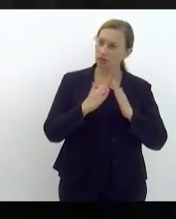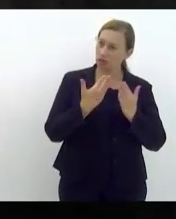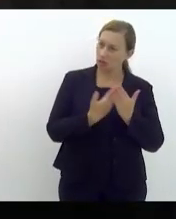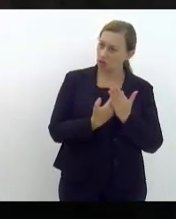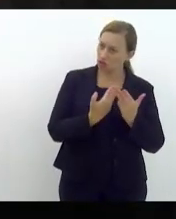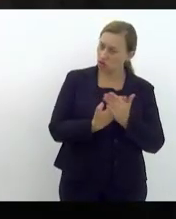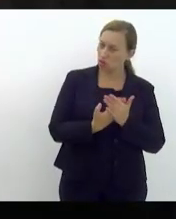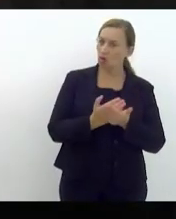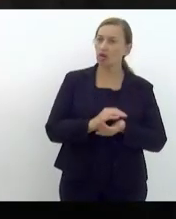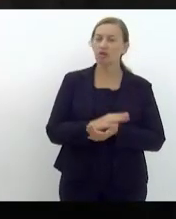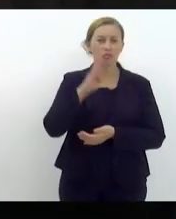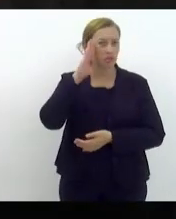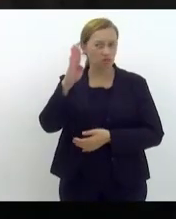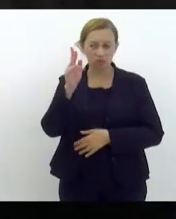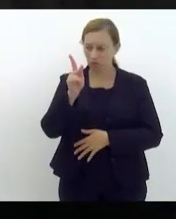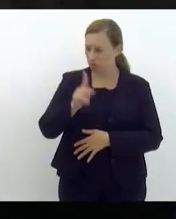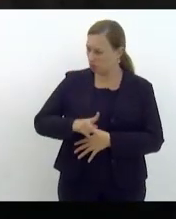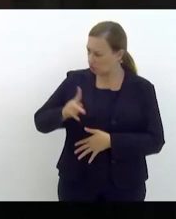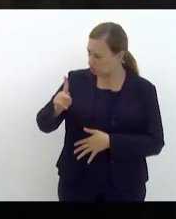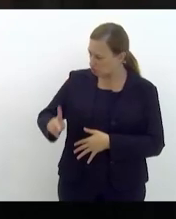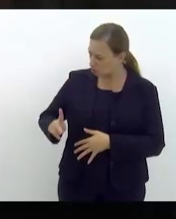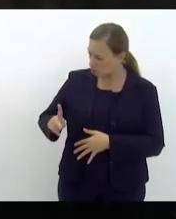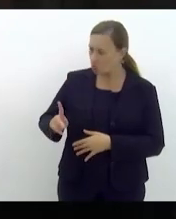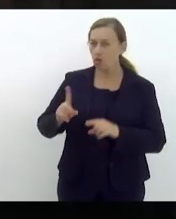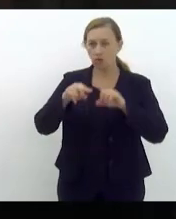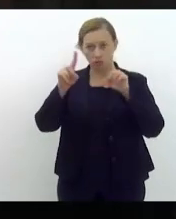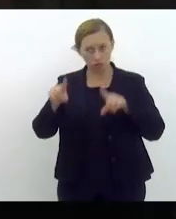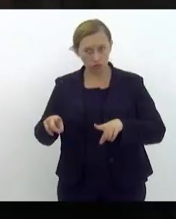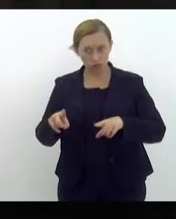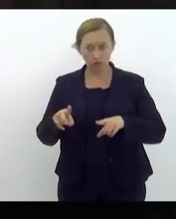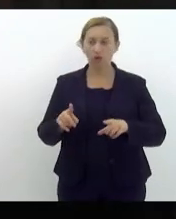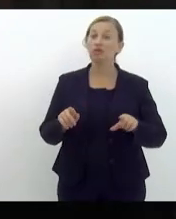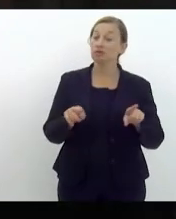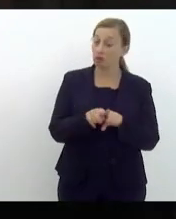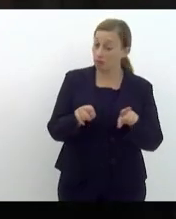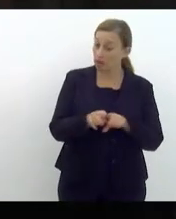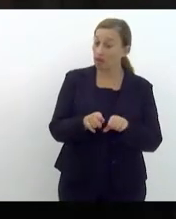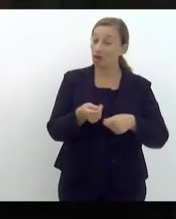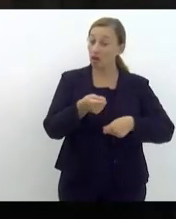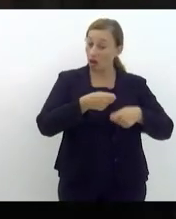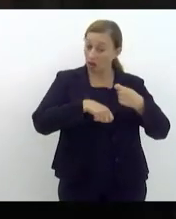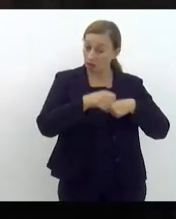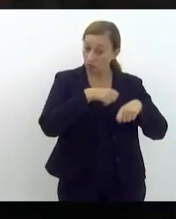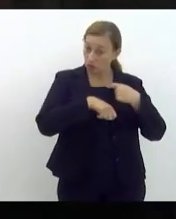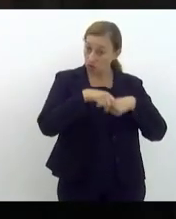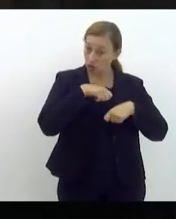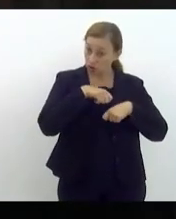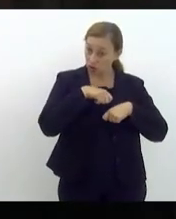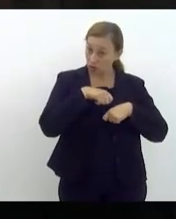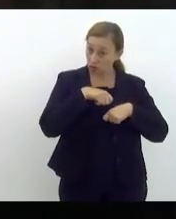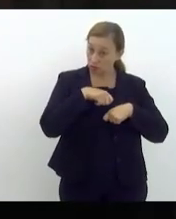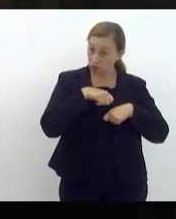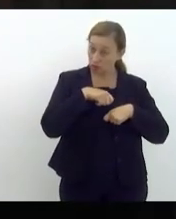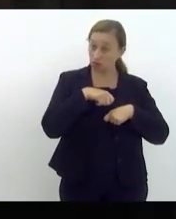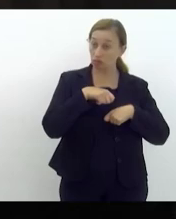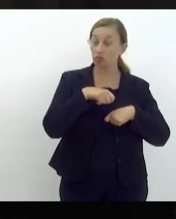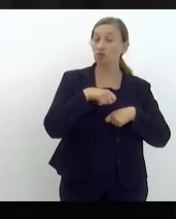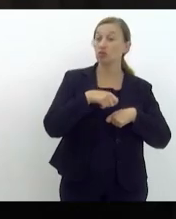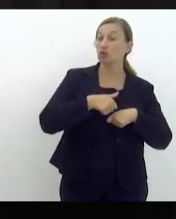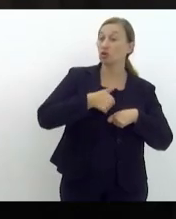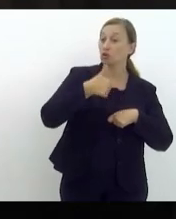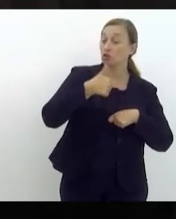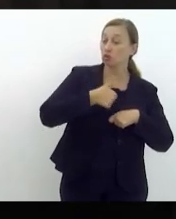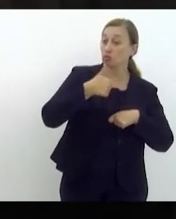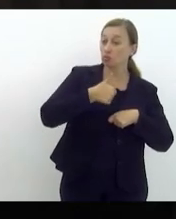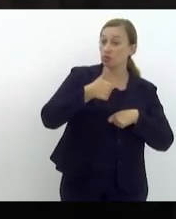docente né Tem funcionários docentes administrativos docentes é do primeiro segmento